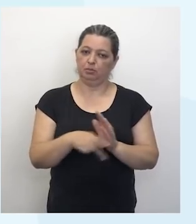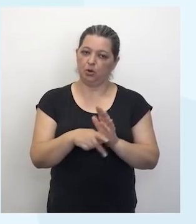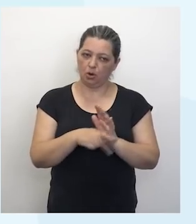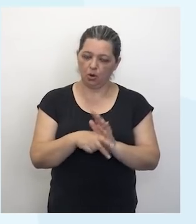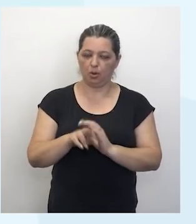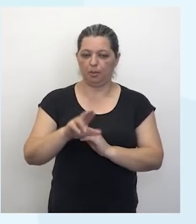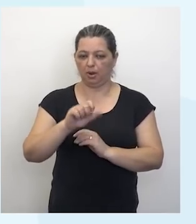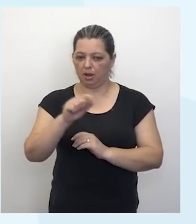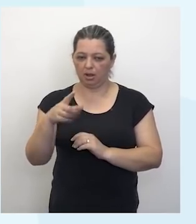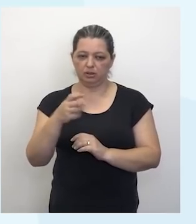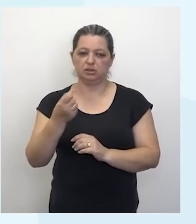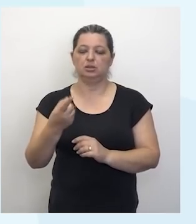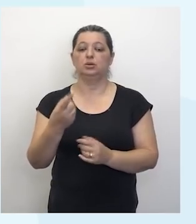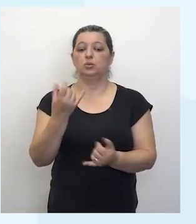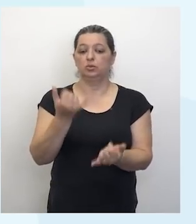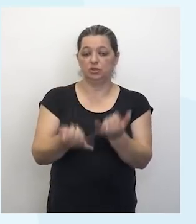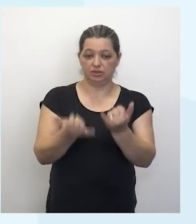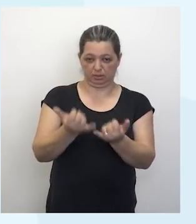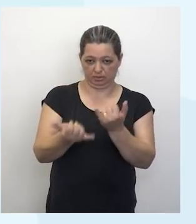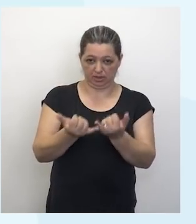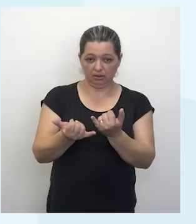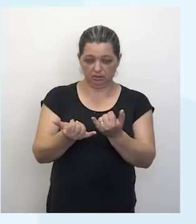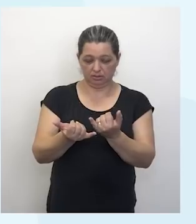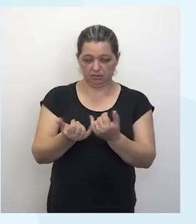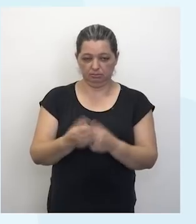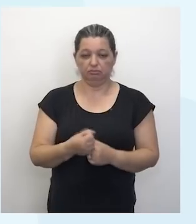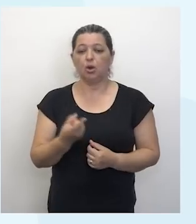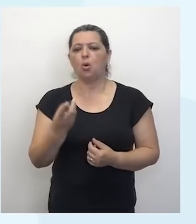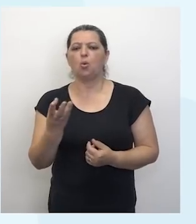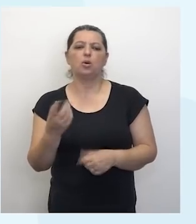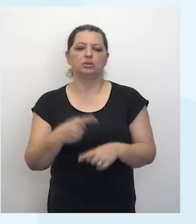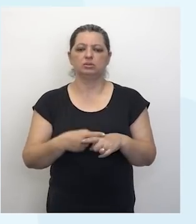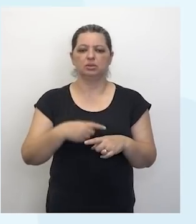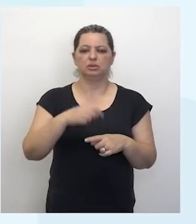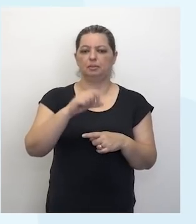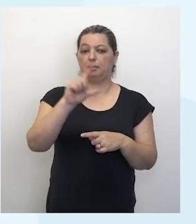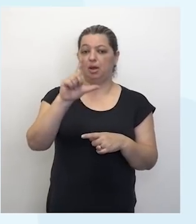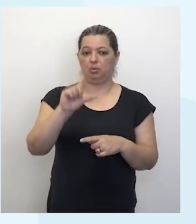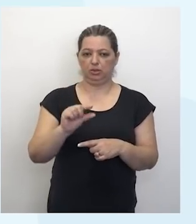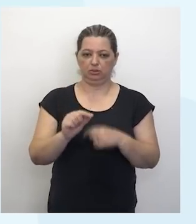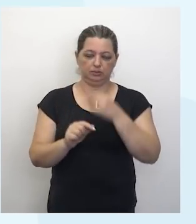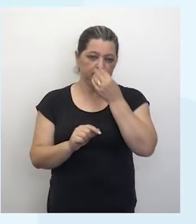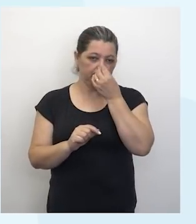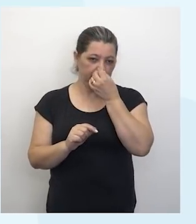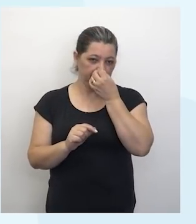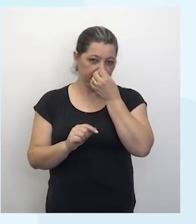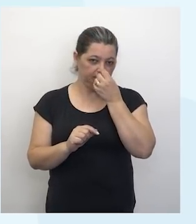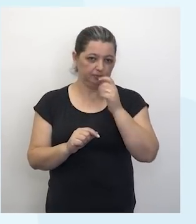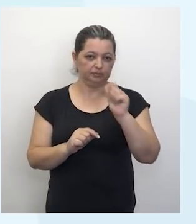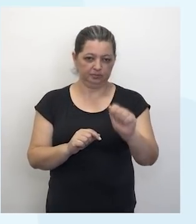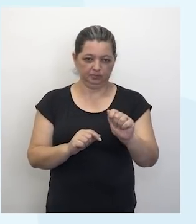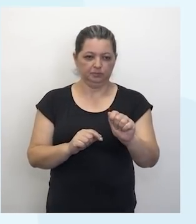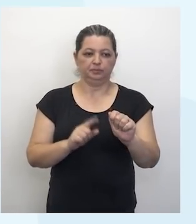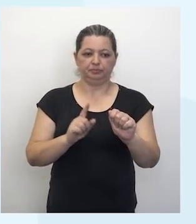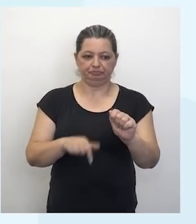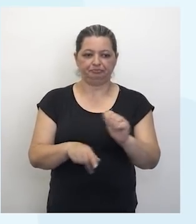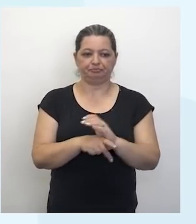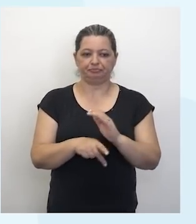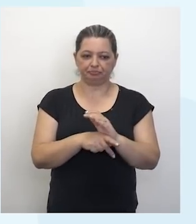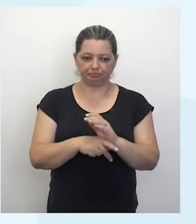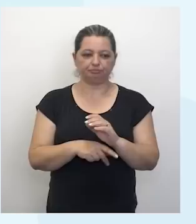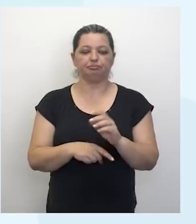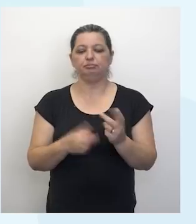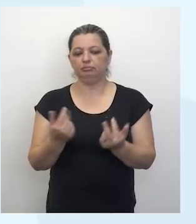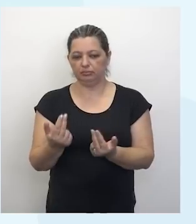semelhança. Quantas vezes um é maior que o outro. Então, a razão de semelhança para os lados é igual à razão de semelhança para os